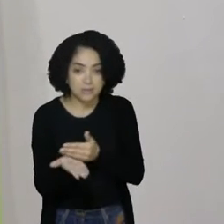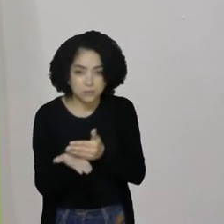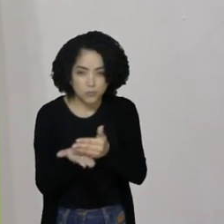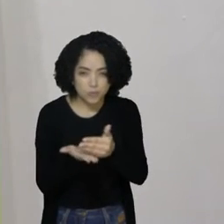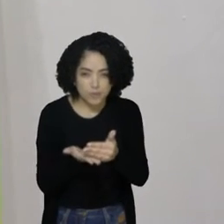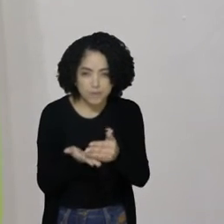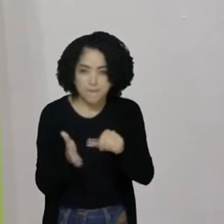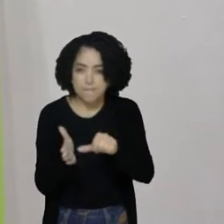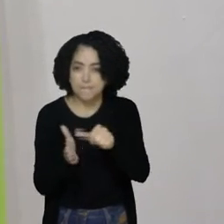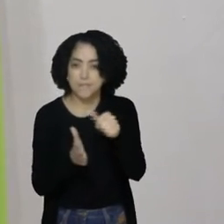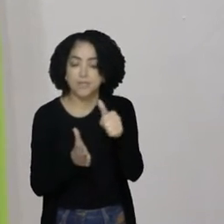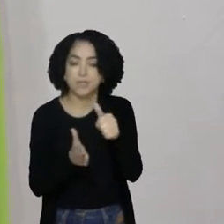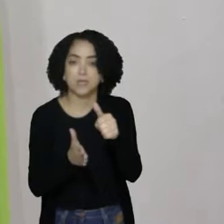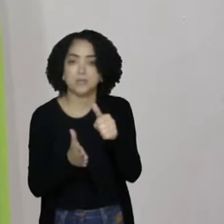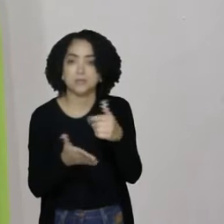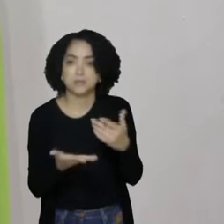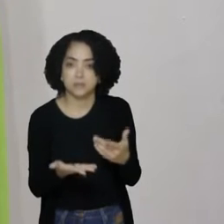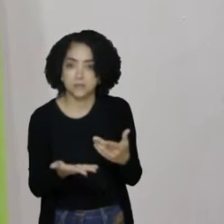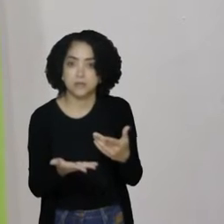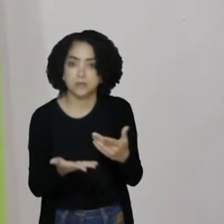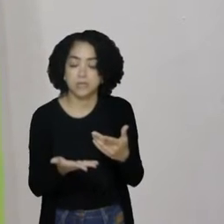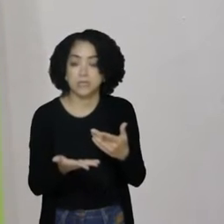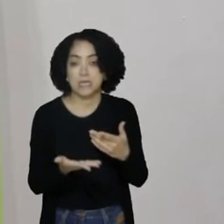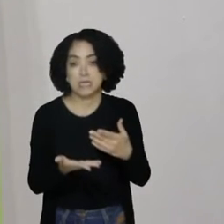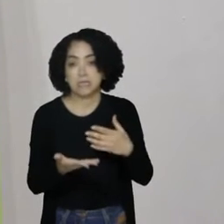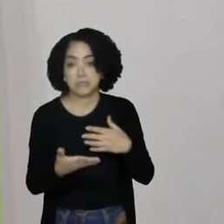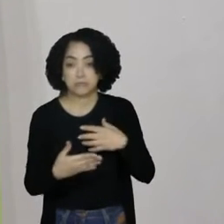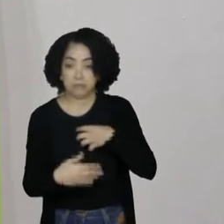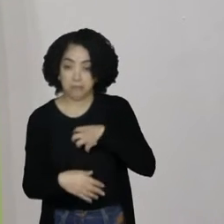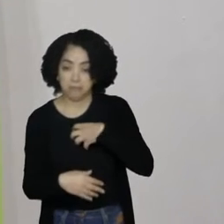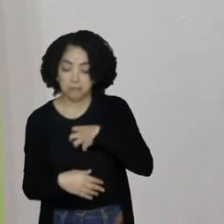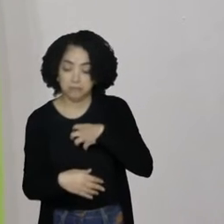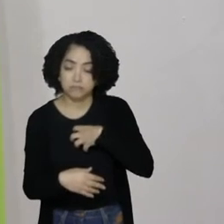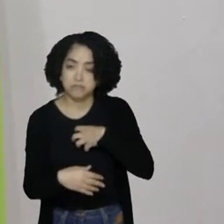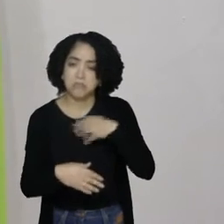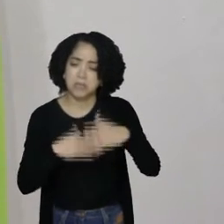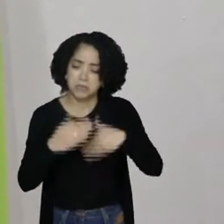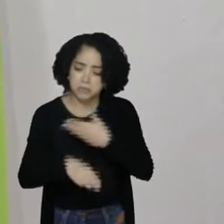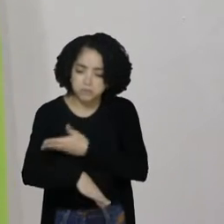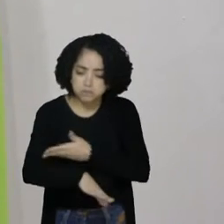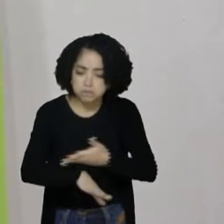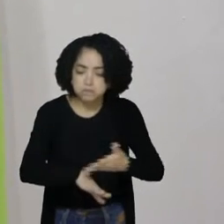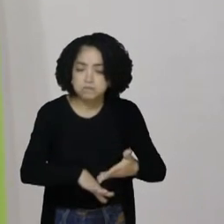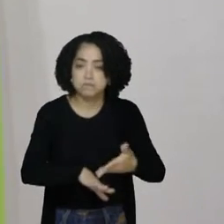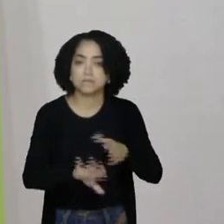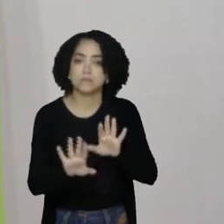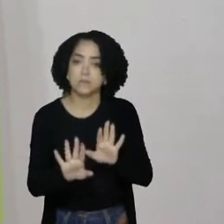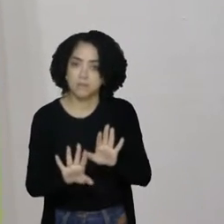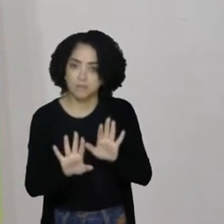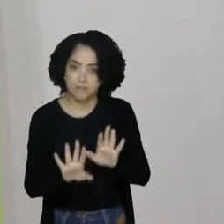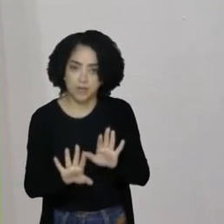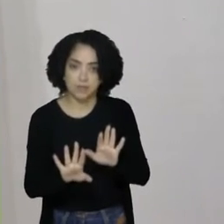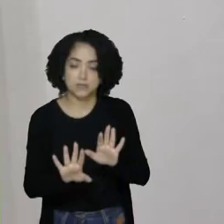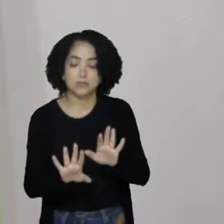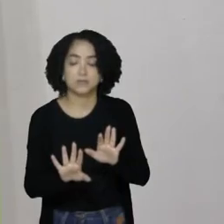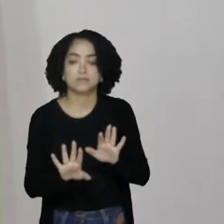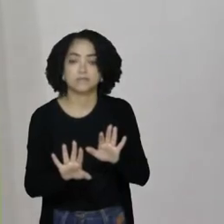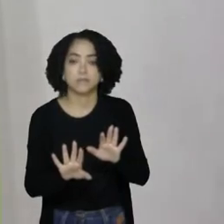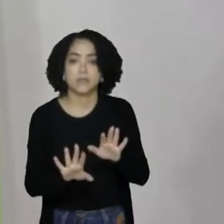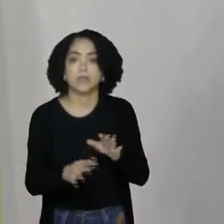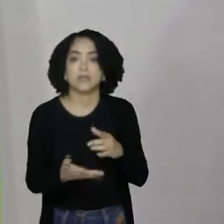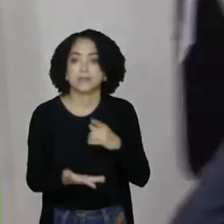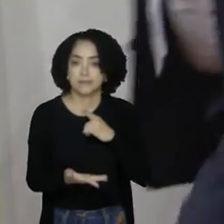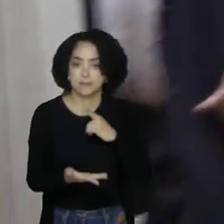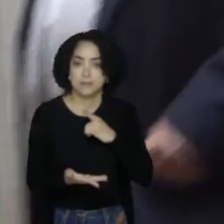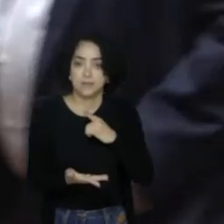nas primeiras oportunidades ficaram bem chateados, né? Depois acabaram se acostumando com a minha presença. Mas nada é por acaso, né? Estão aí